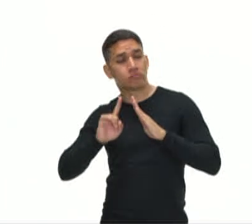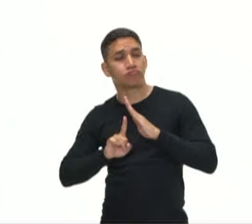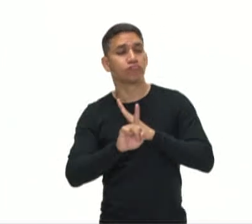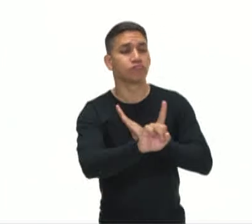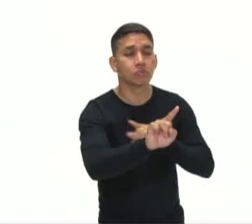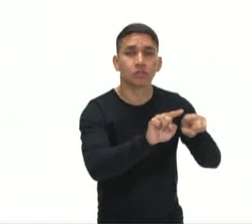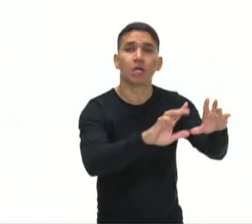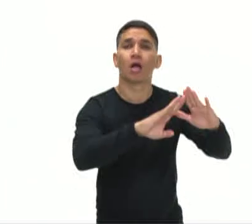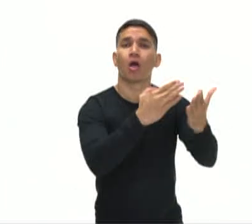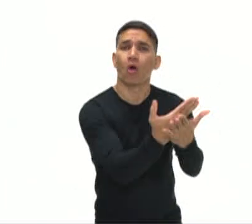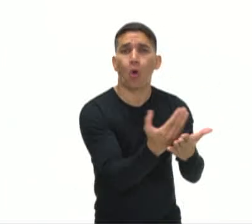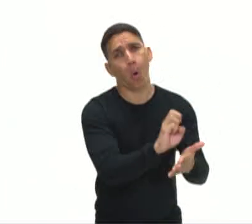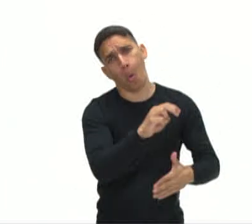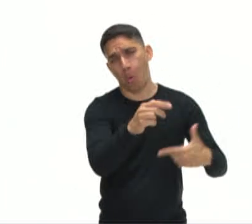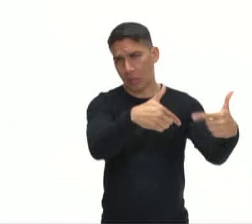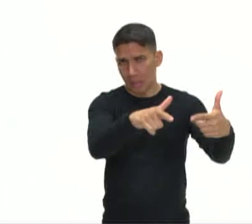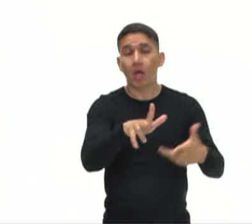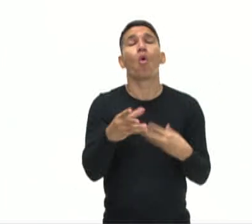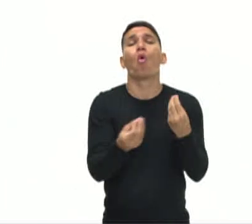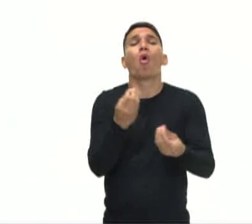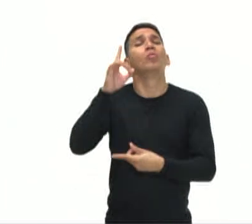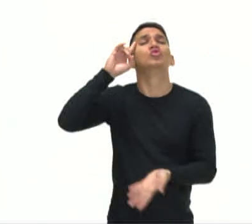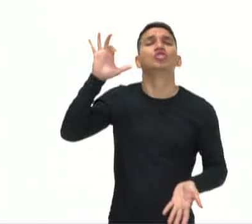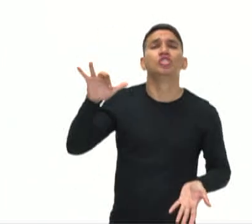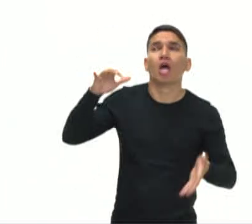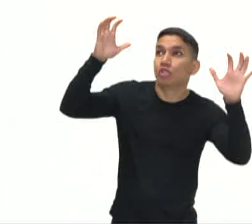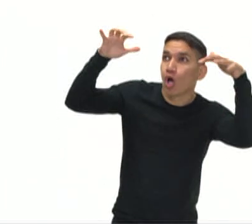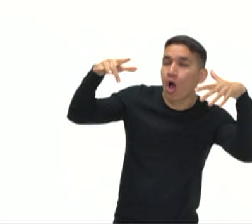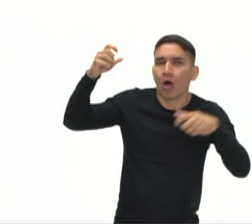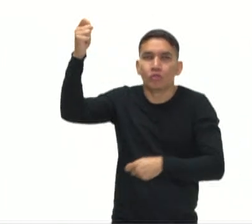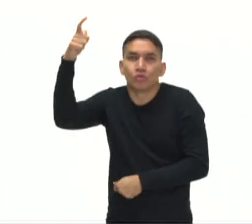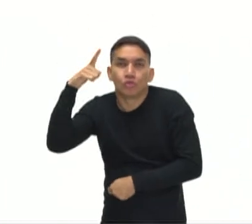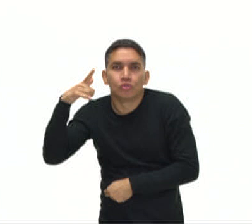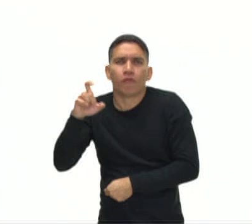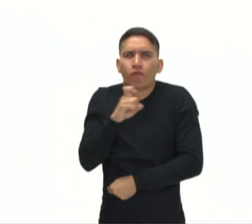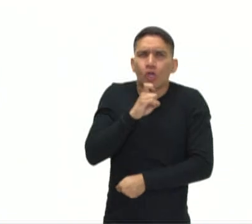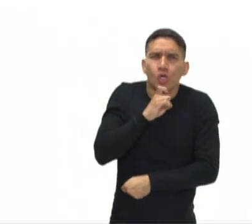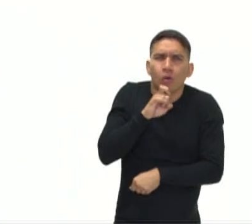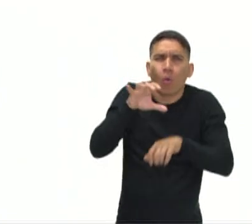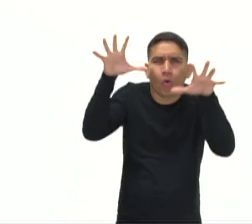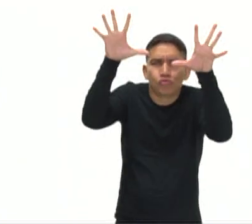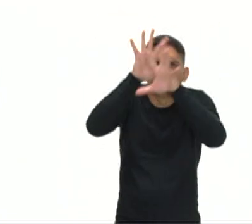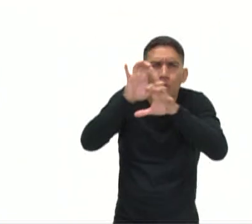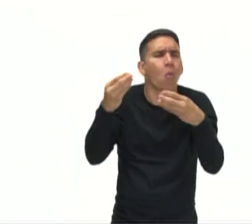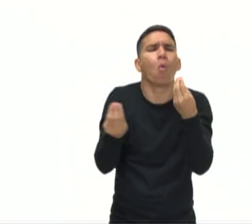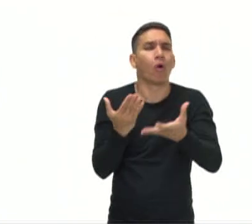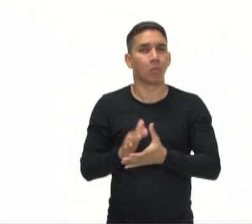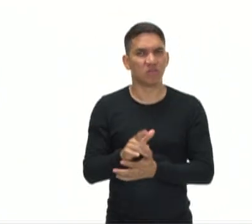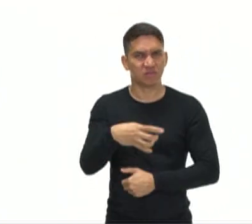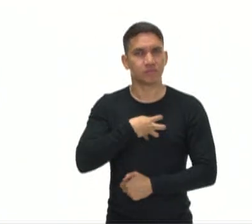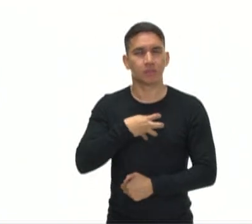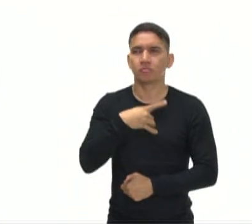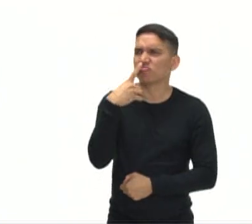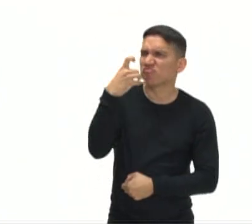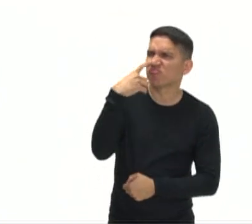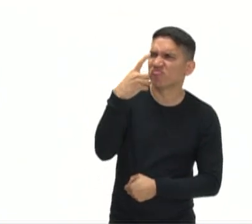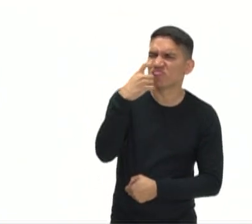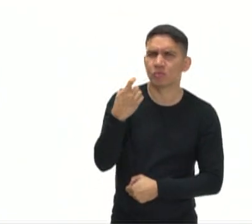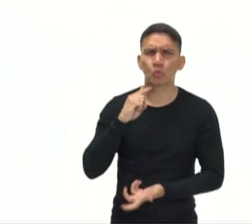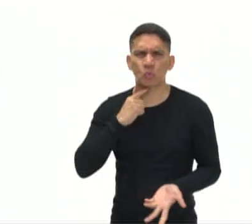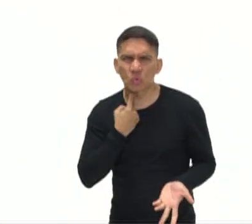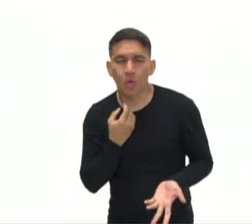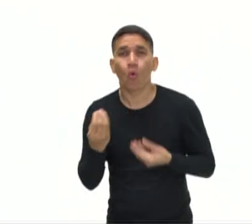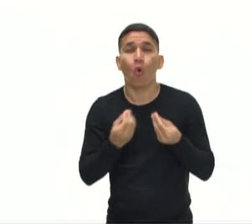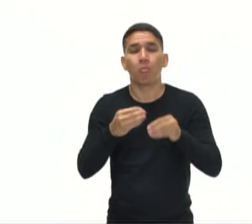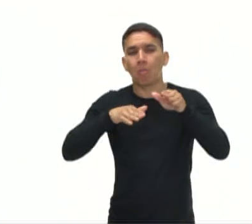está o dia? Chuva, sol, frio, nublado? Observe. Você sente cheiro de poluição? Como é o trânsito,